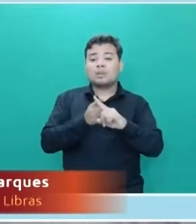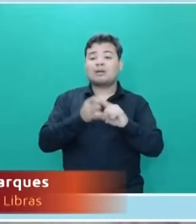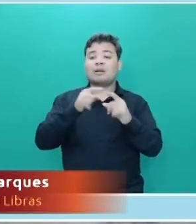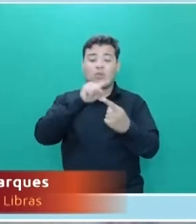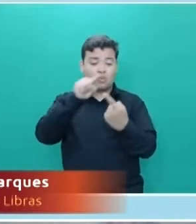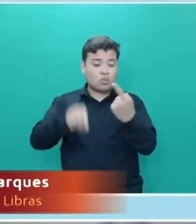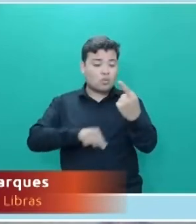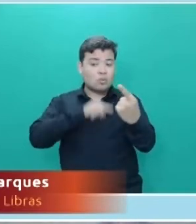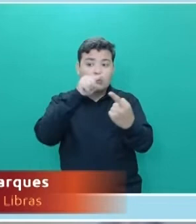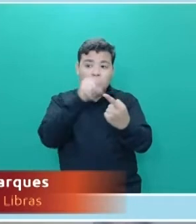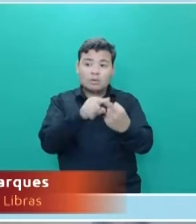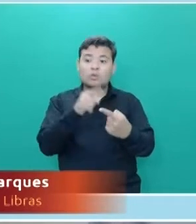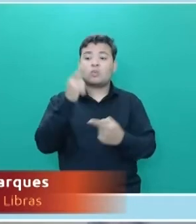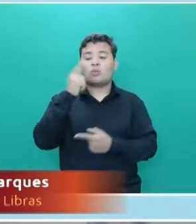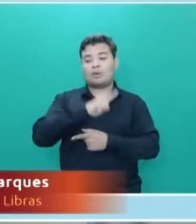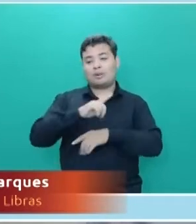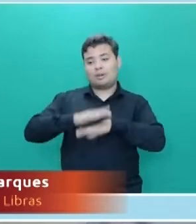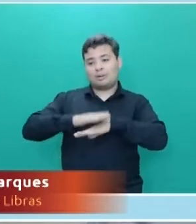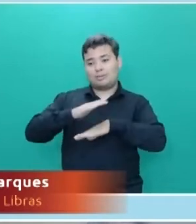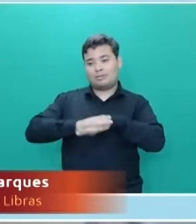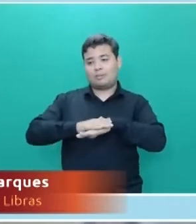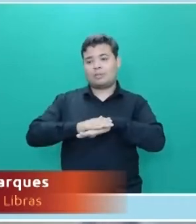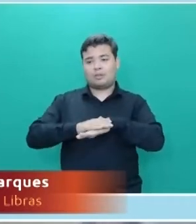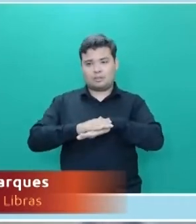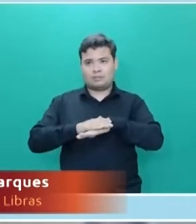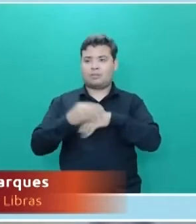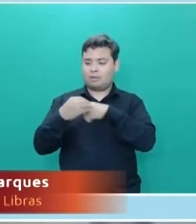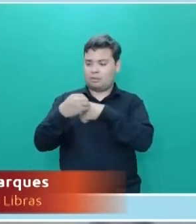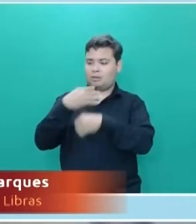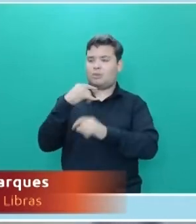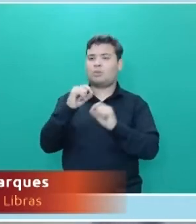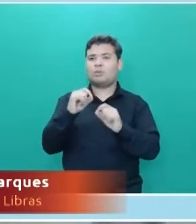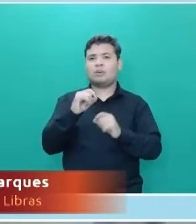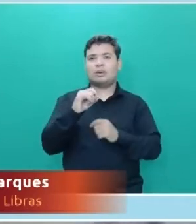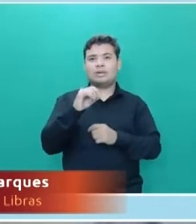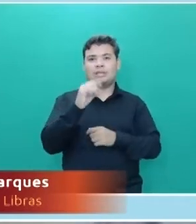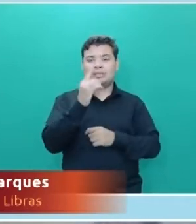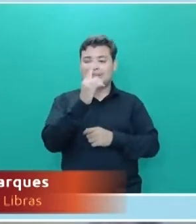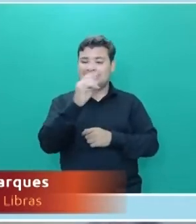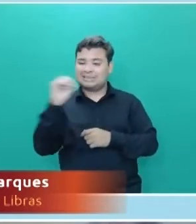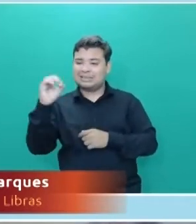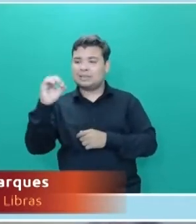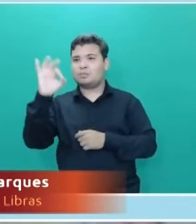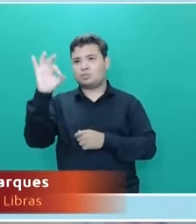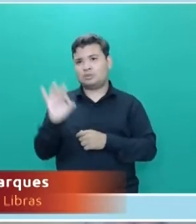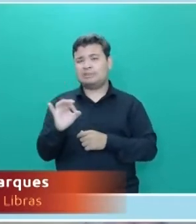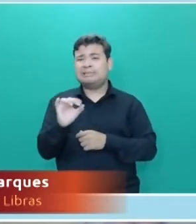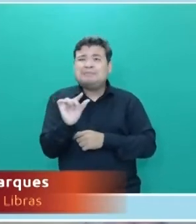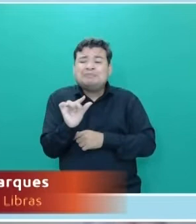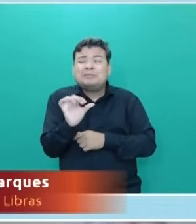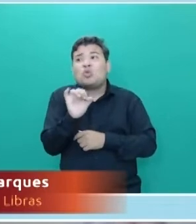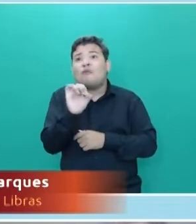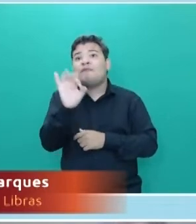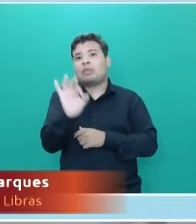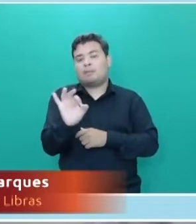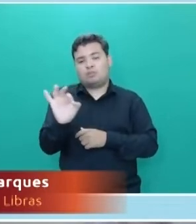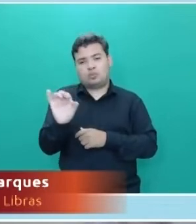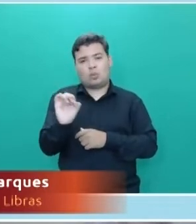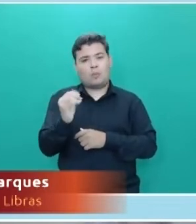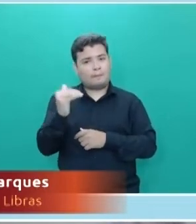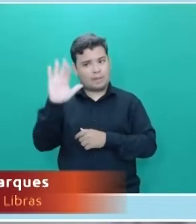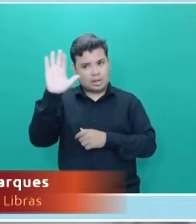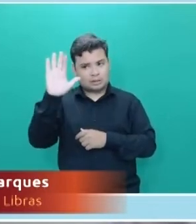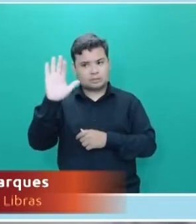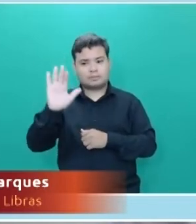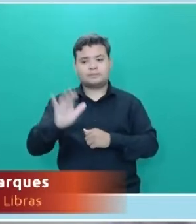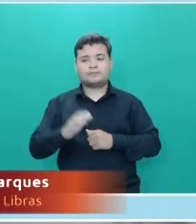é recomendada, que é 100%, 90% no mínimo das crianças vacinadas, para que esse vírus fique